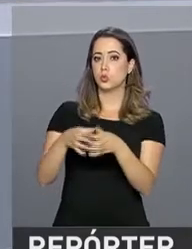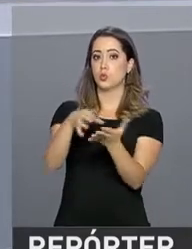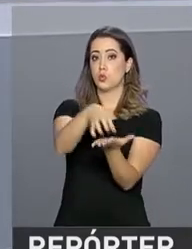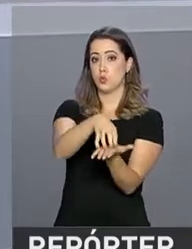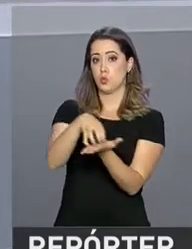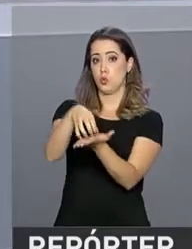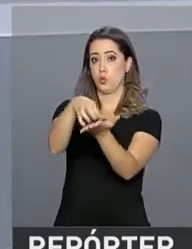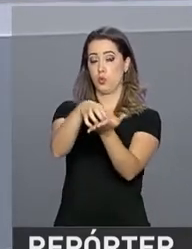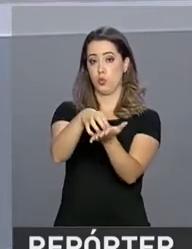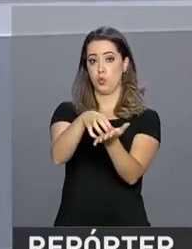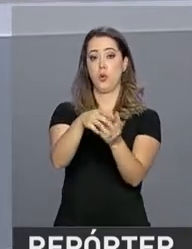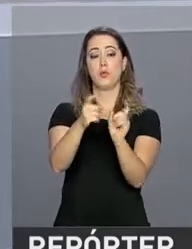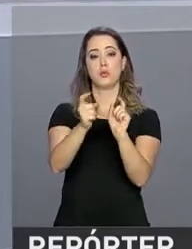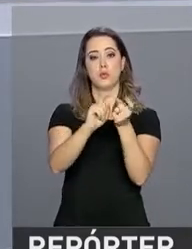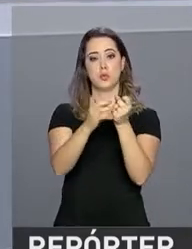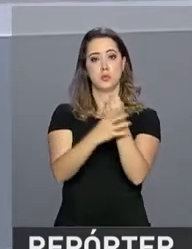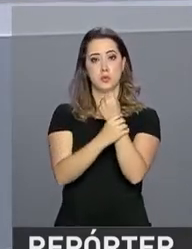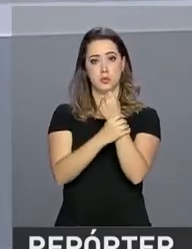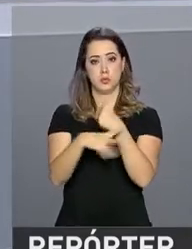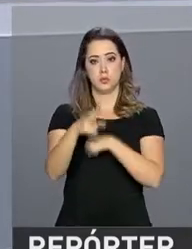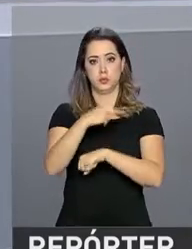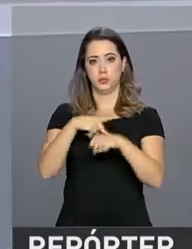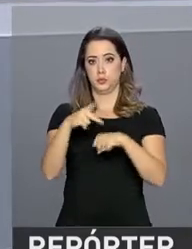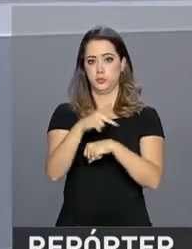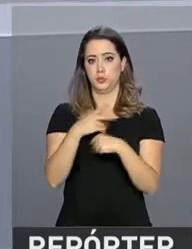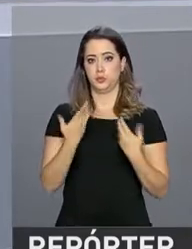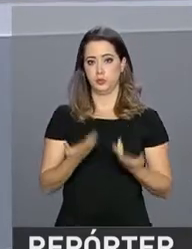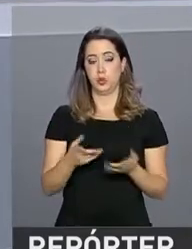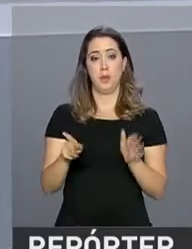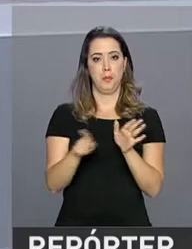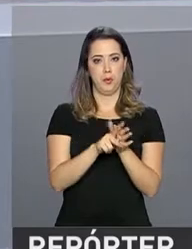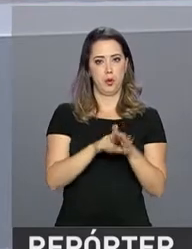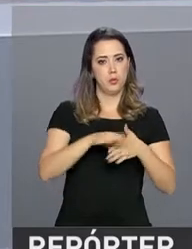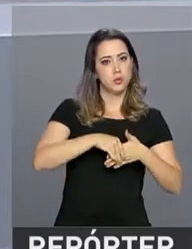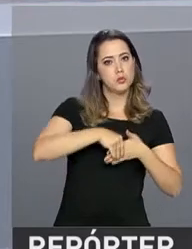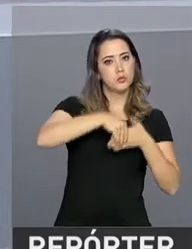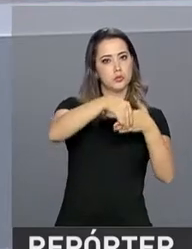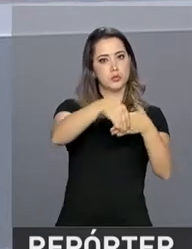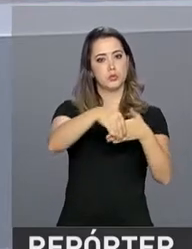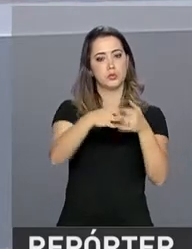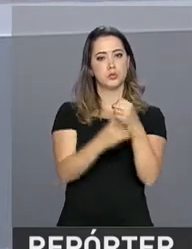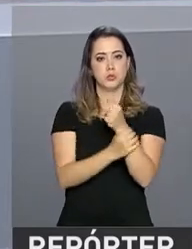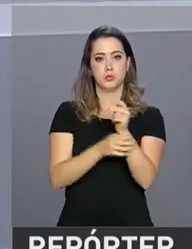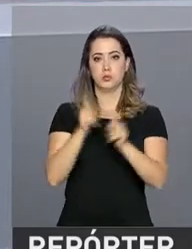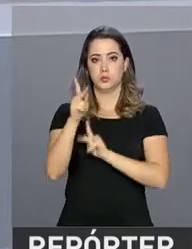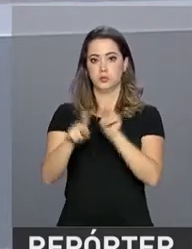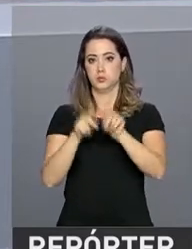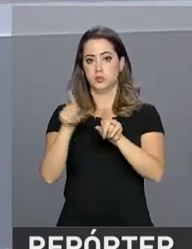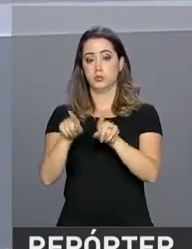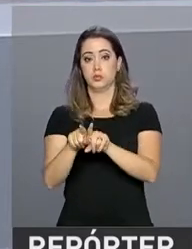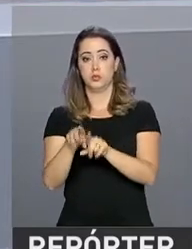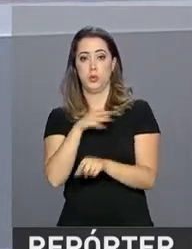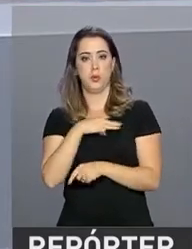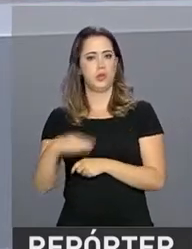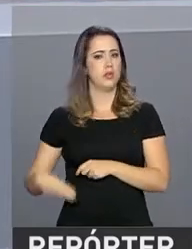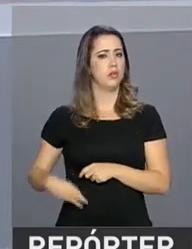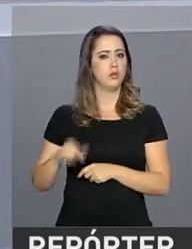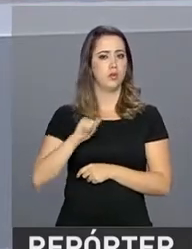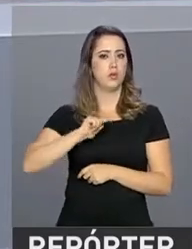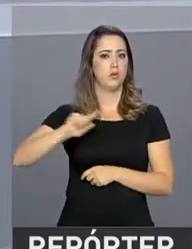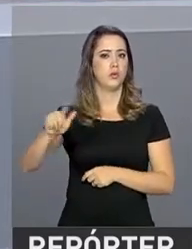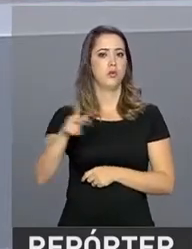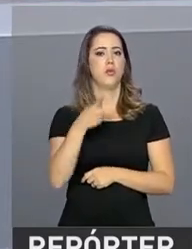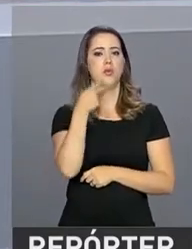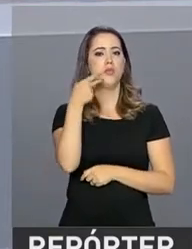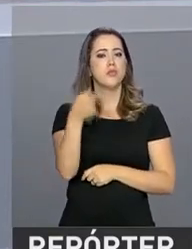área no país o sistema fica sob o comando do ministério extraordinário da segurança pública eo ministro da pasta ou jungmann